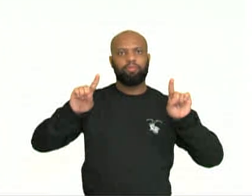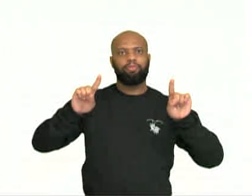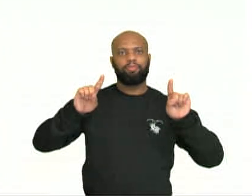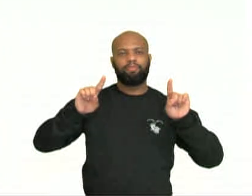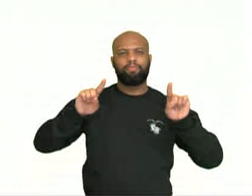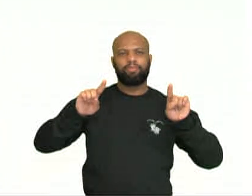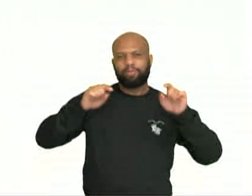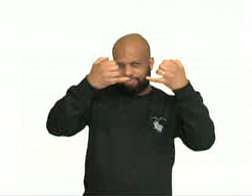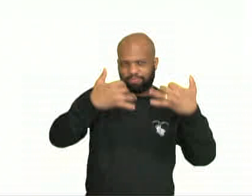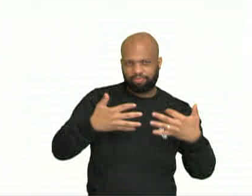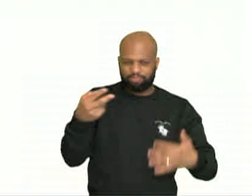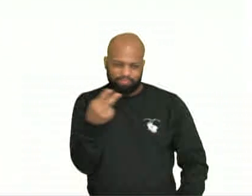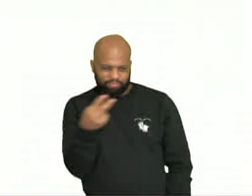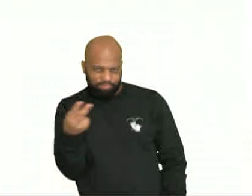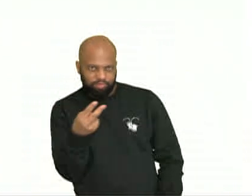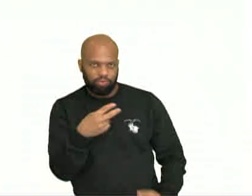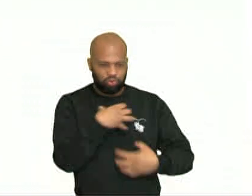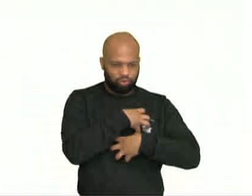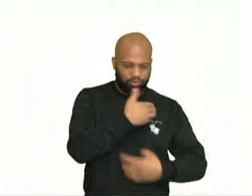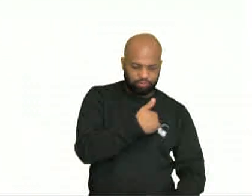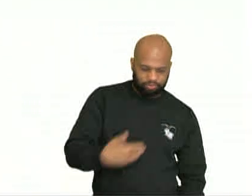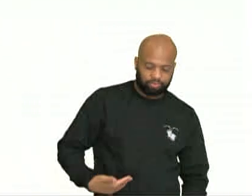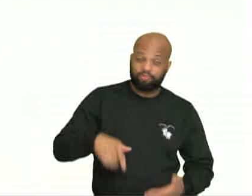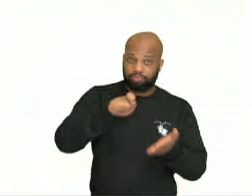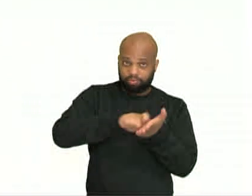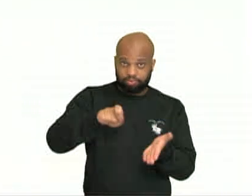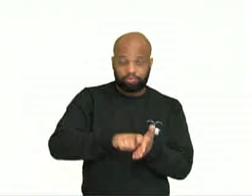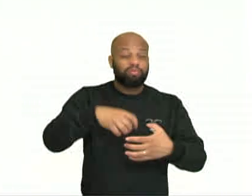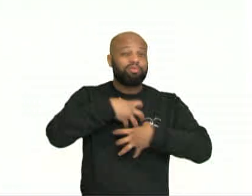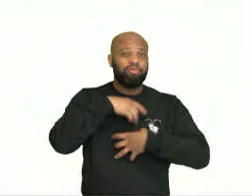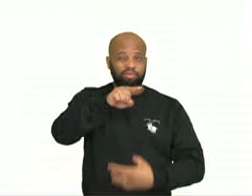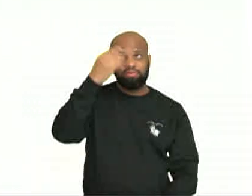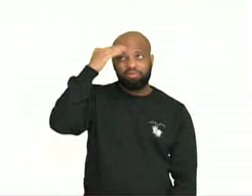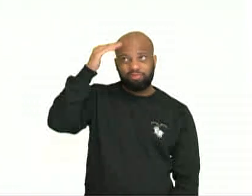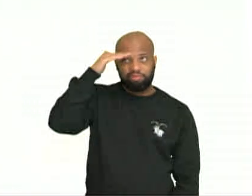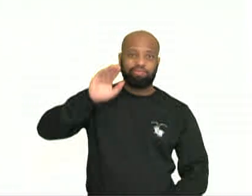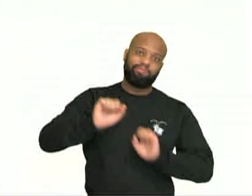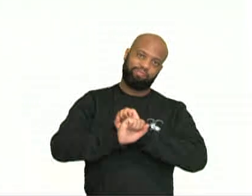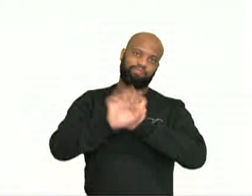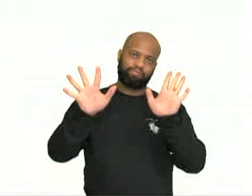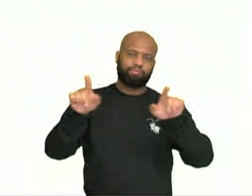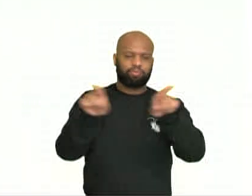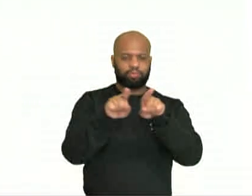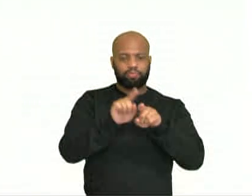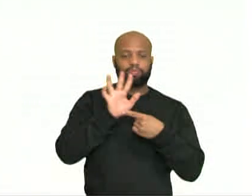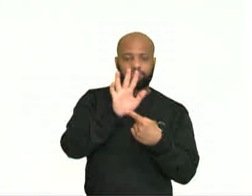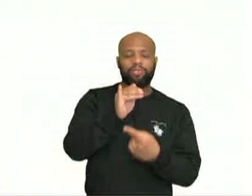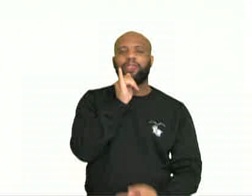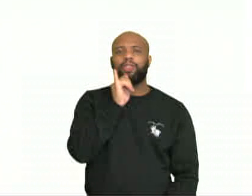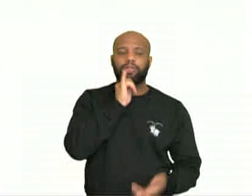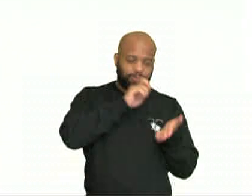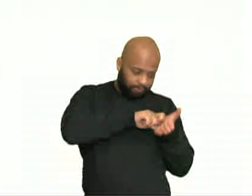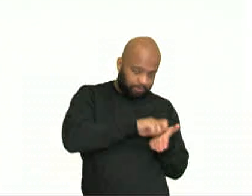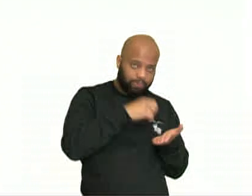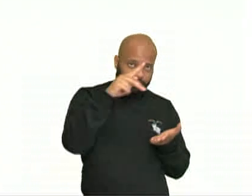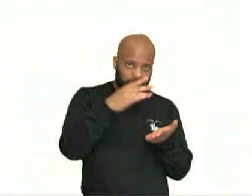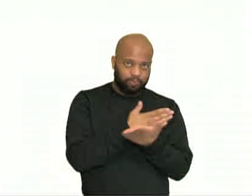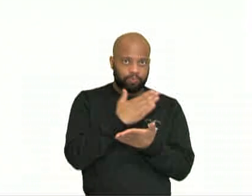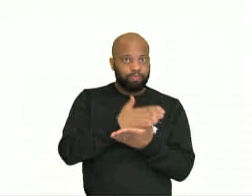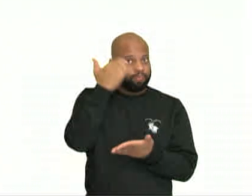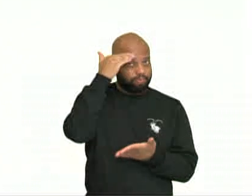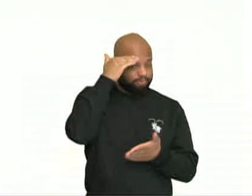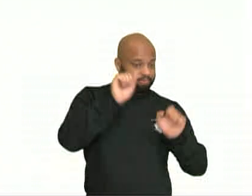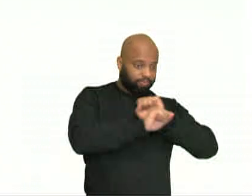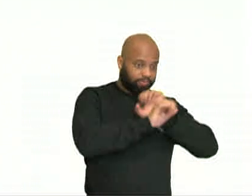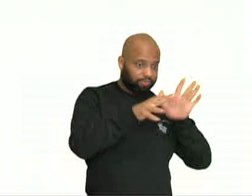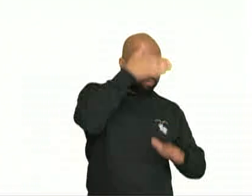das duas palavras. Novamente, escreva da maneira que você achar mais interessante, exemplifique para que fique bem claro o que é uma